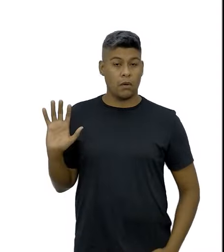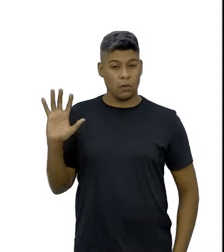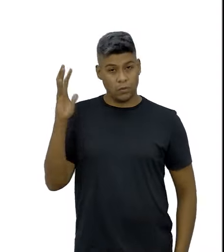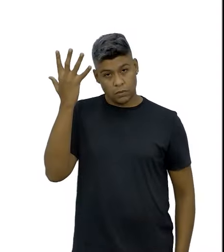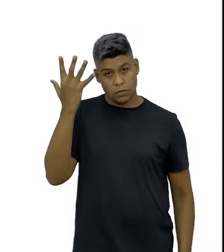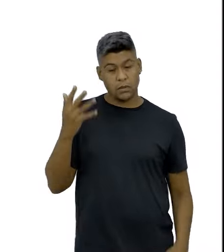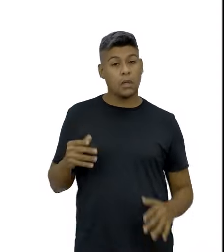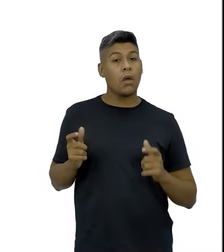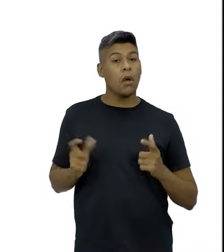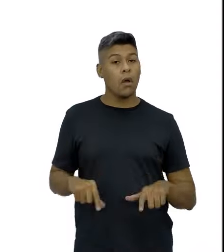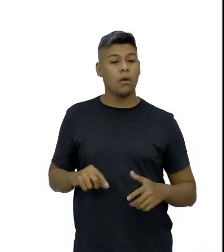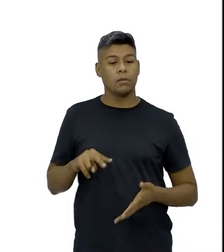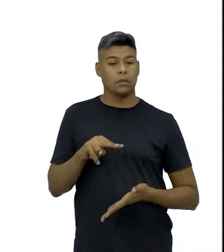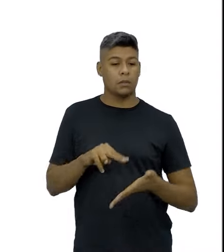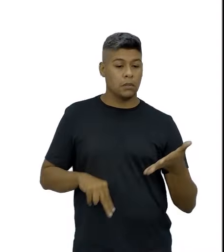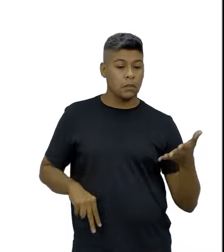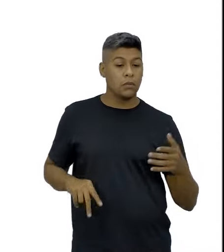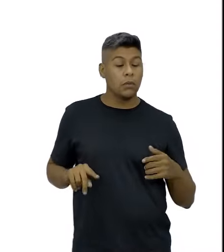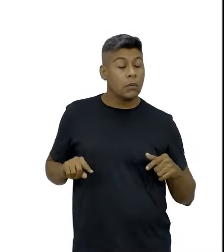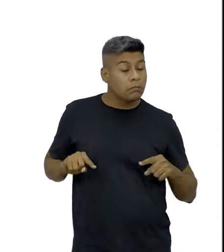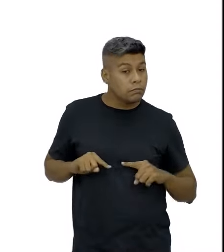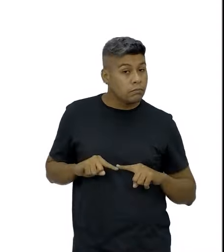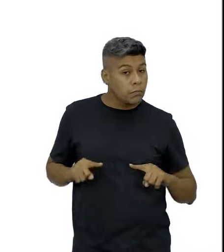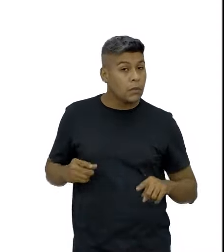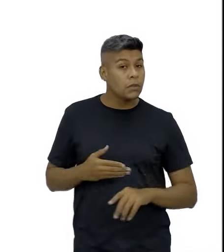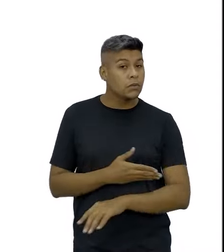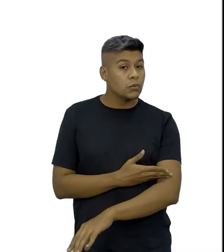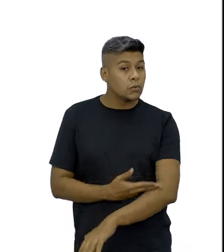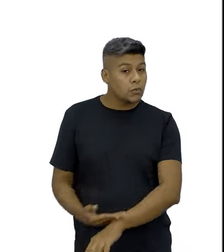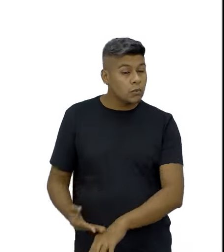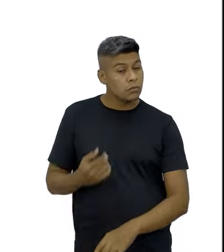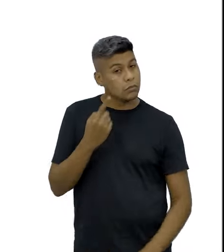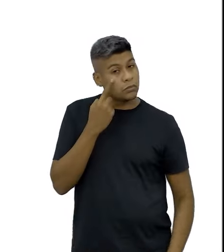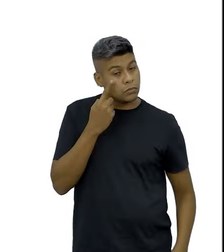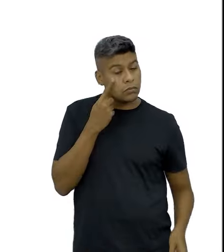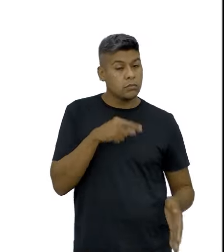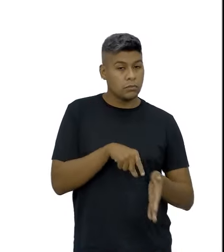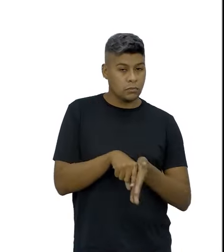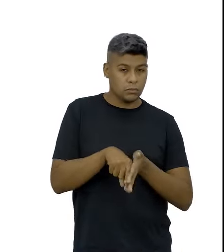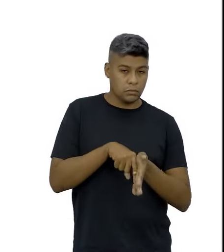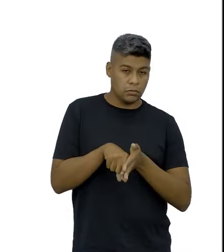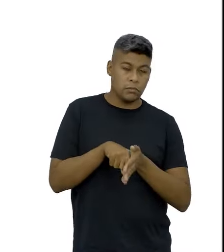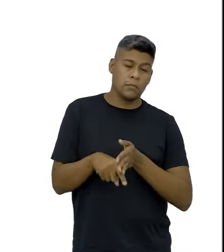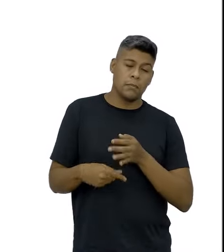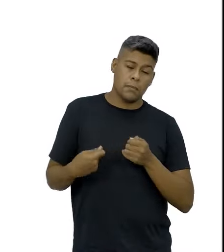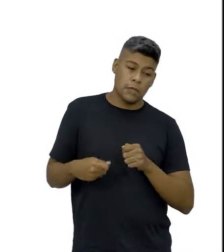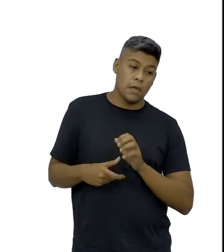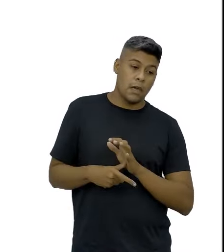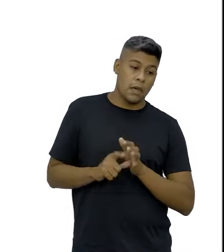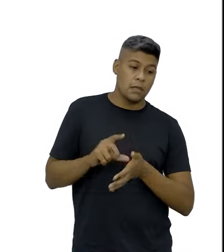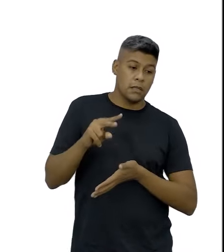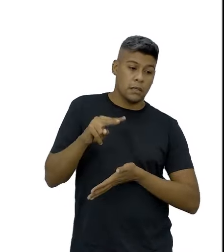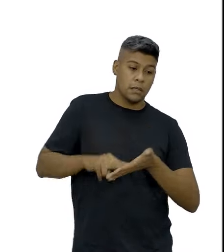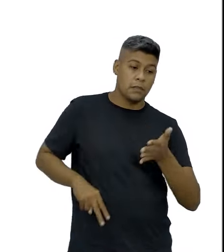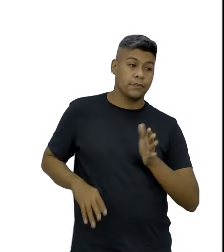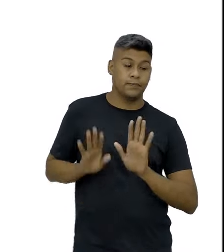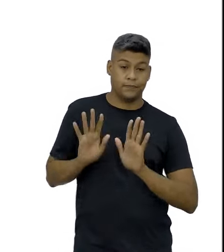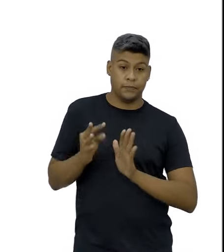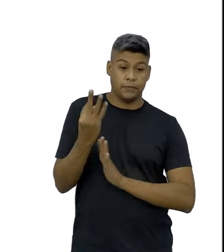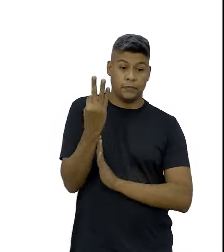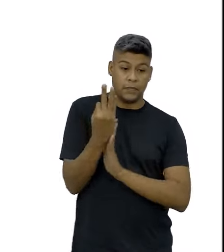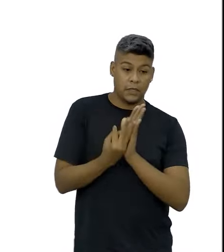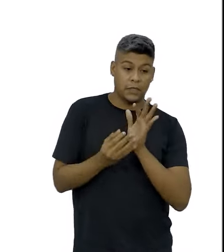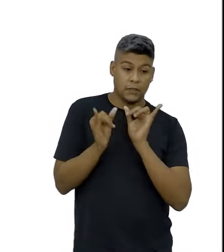durante a leitura. No entanto, ela costuma ser aferida ou investigada depois de ler. E em textos